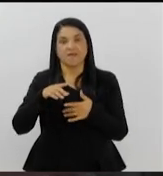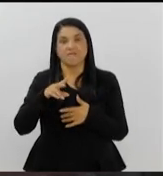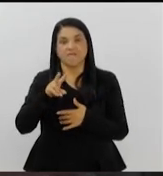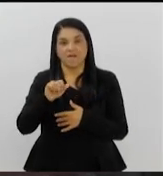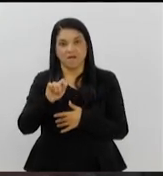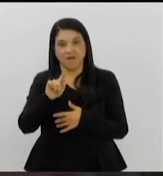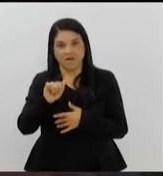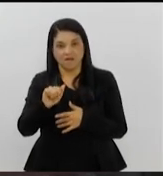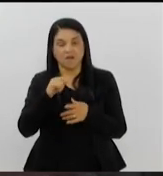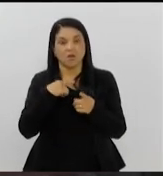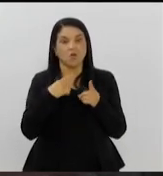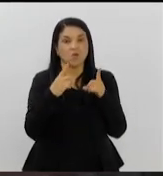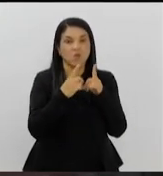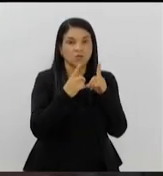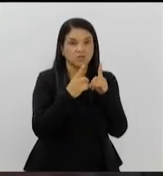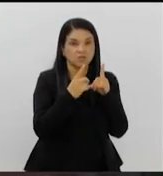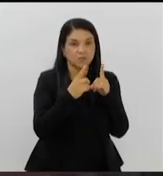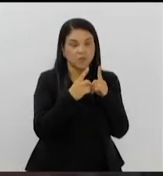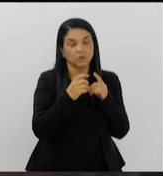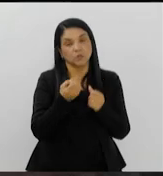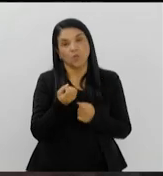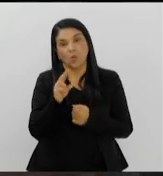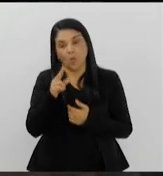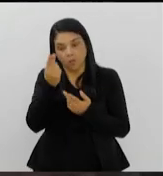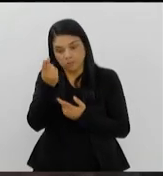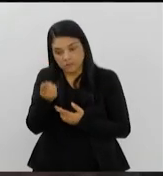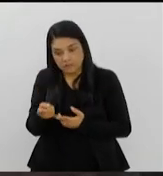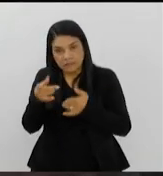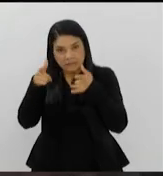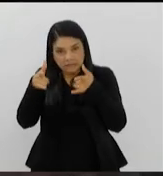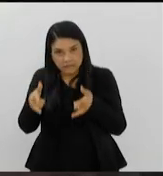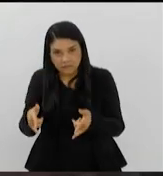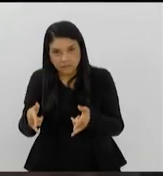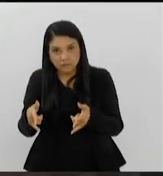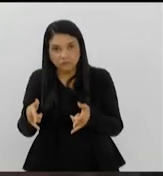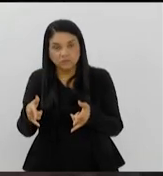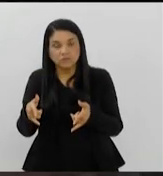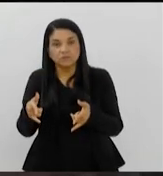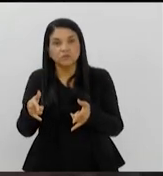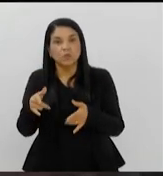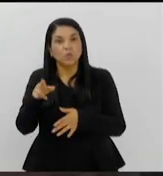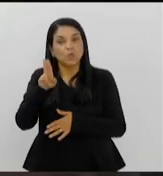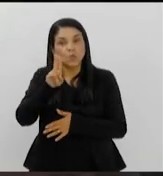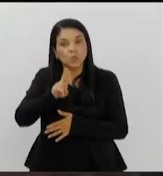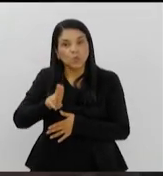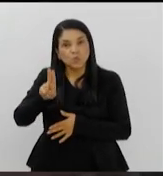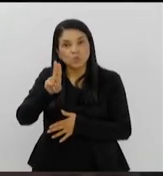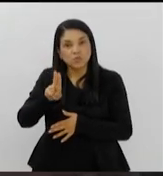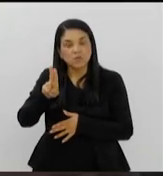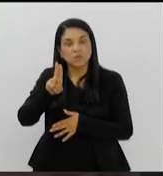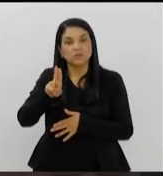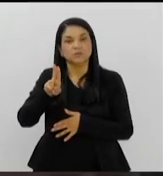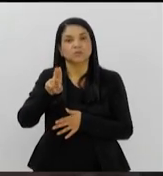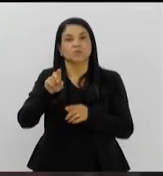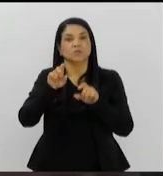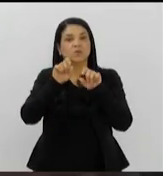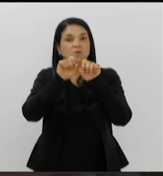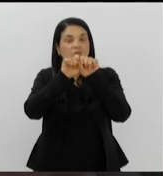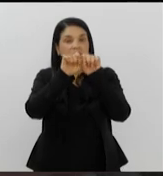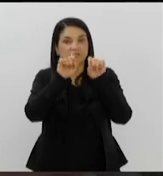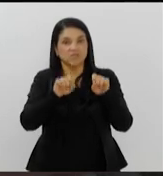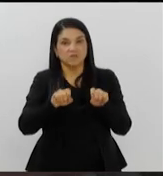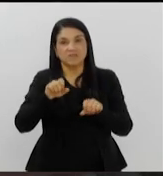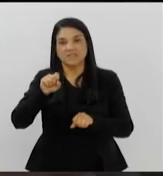procedimento, internação, e você faz para, utilizando o sistema de regulação, seja o